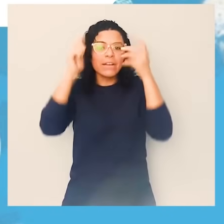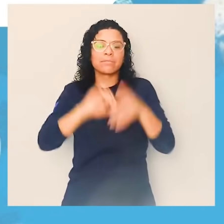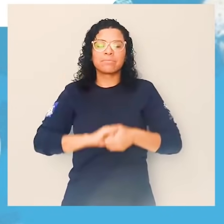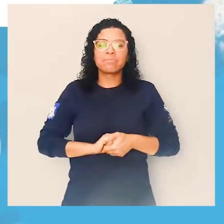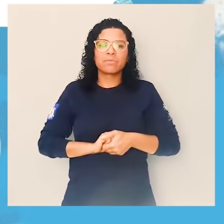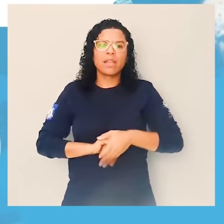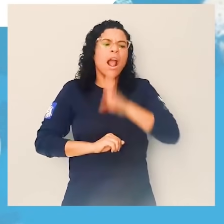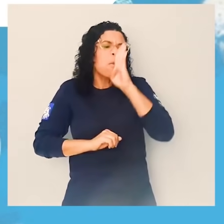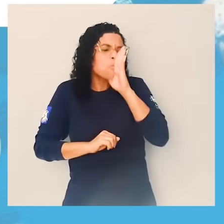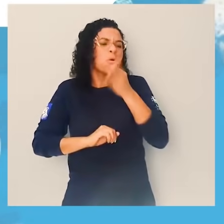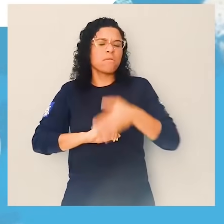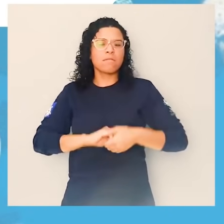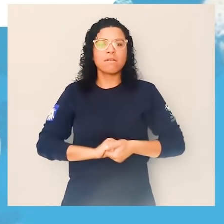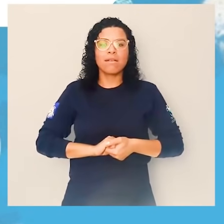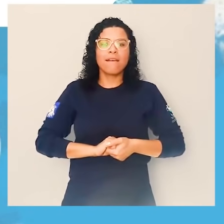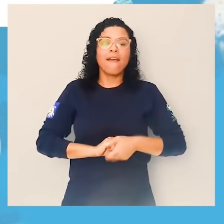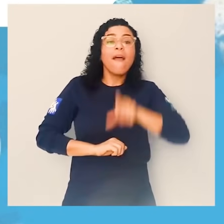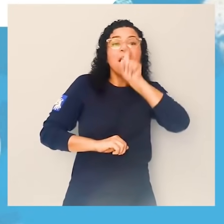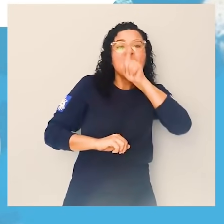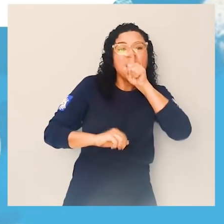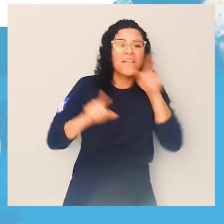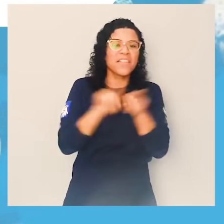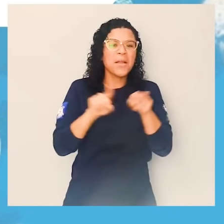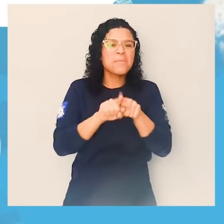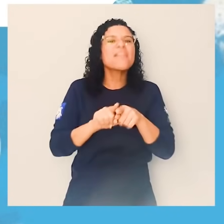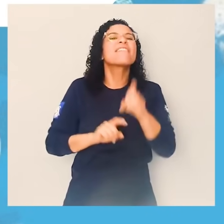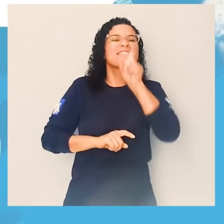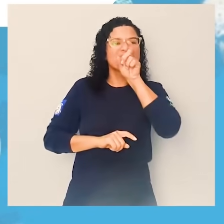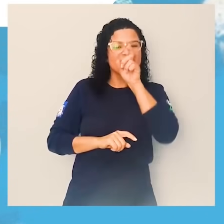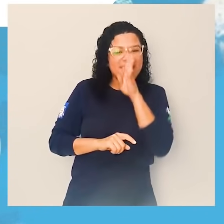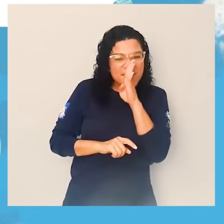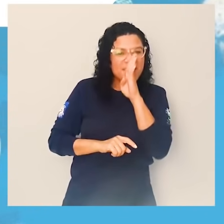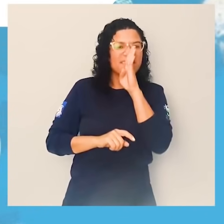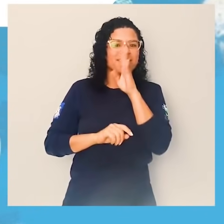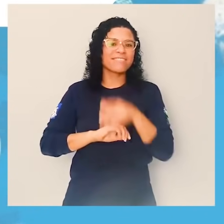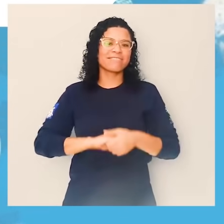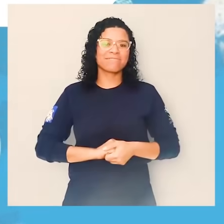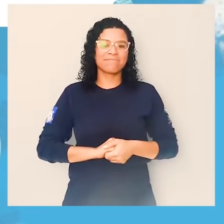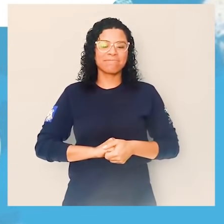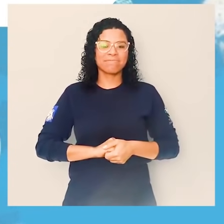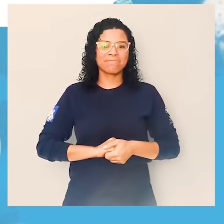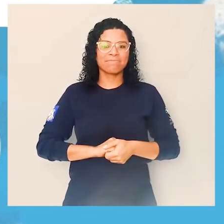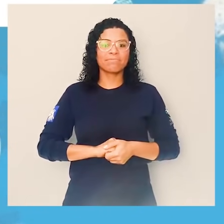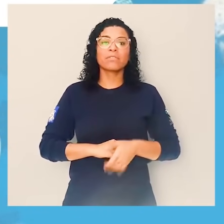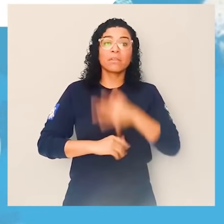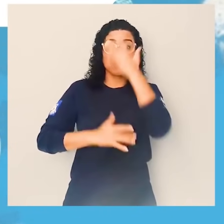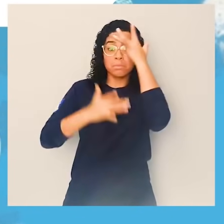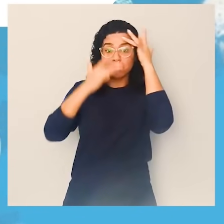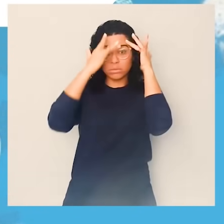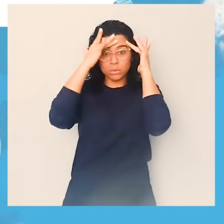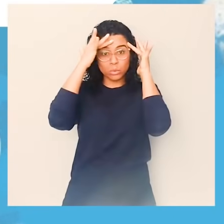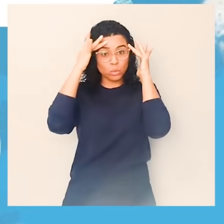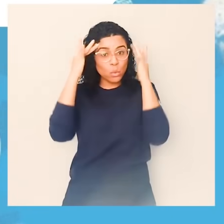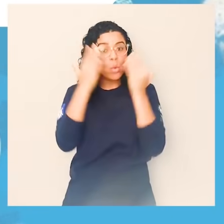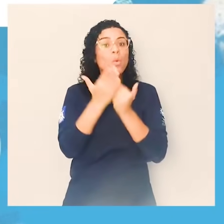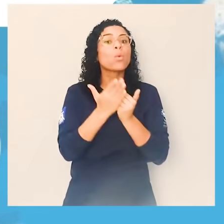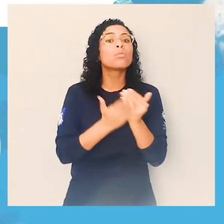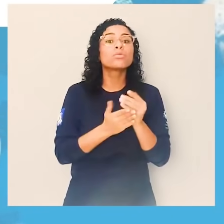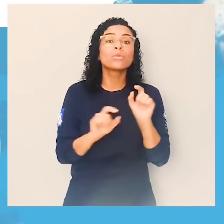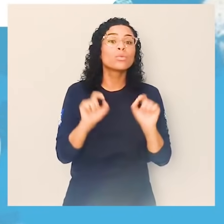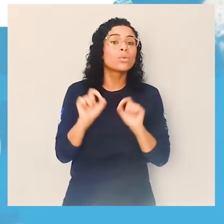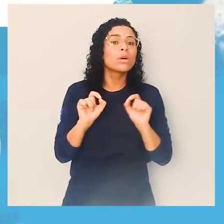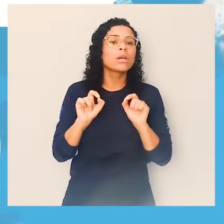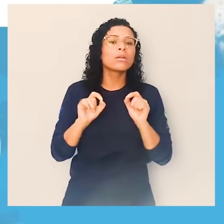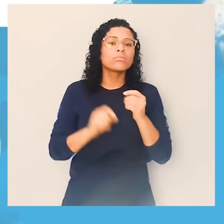cala a boca de cá e o papagaio gritava cala a boca de lá. As pessoas então